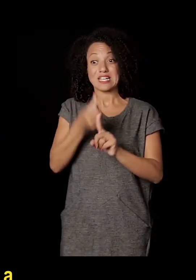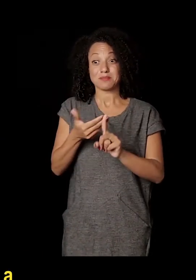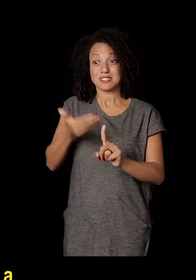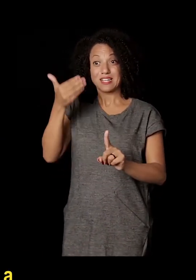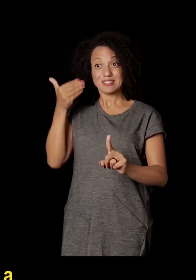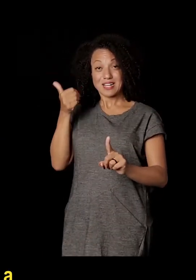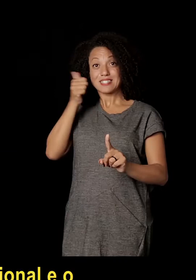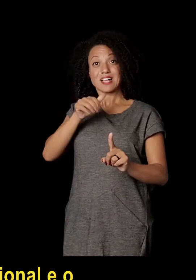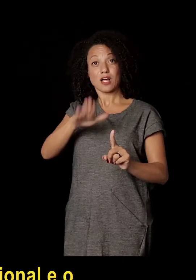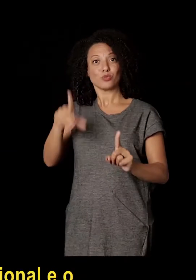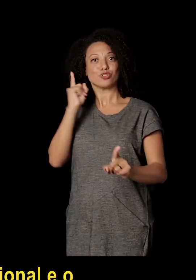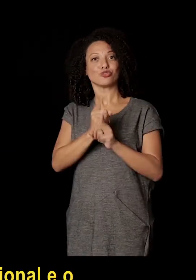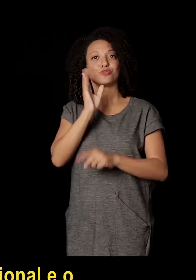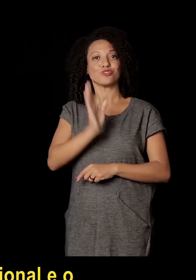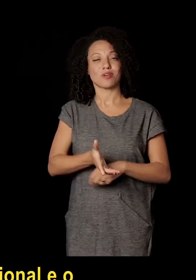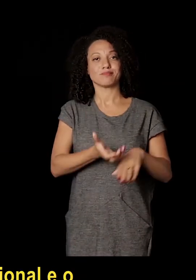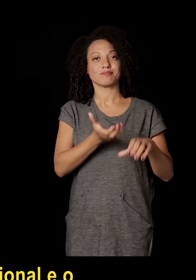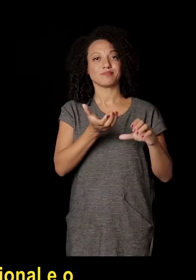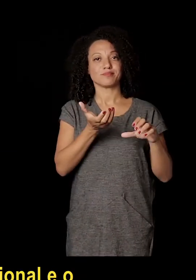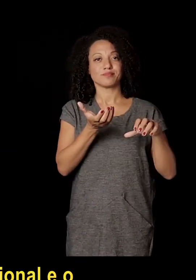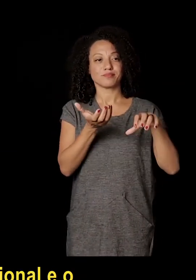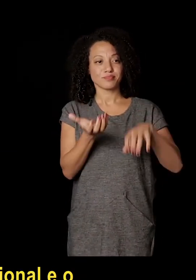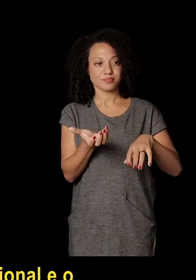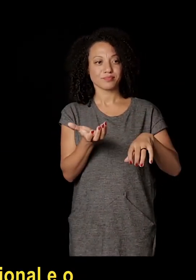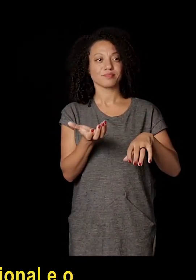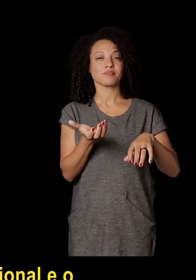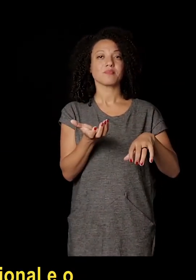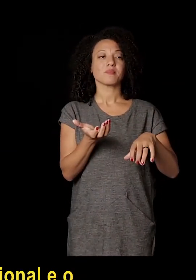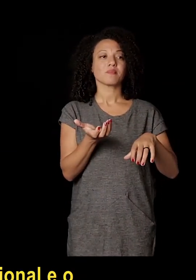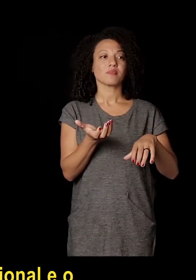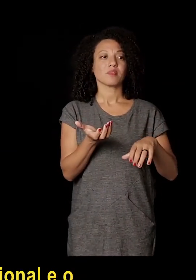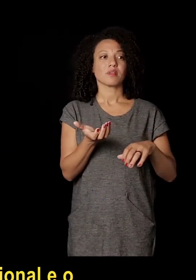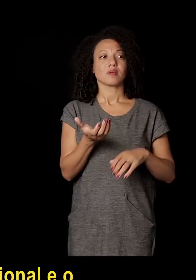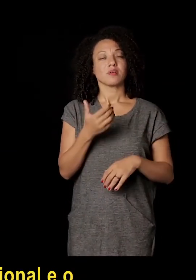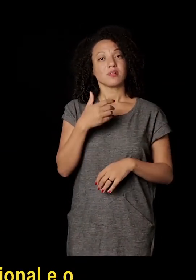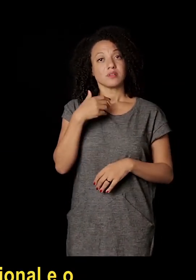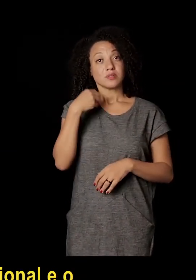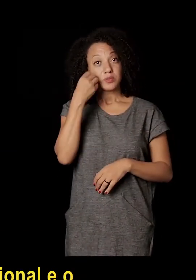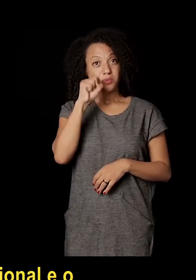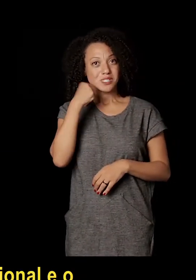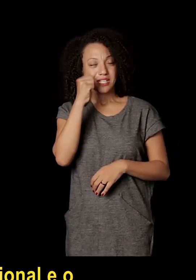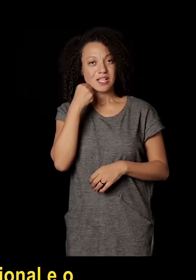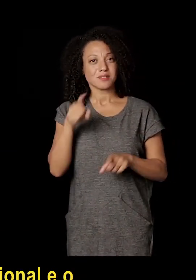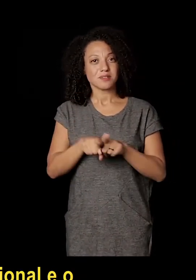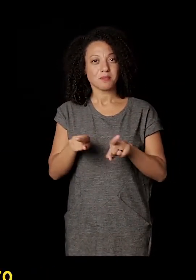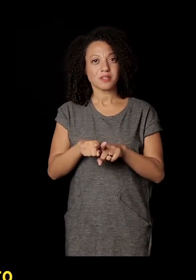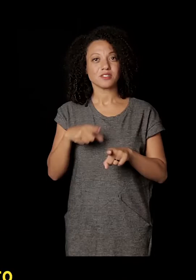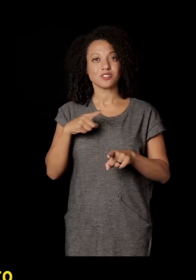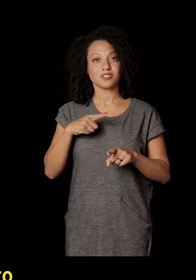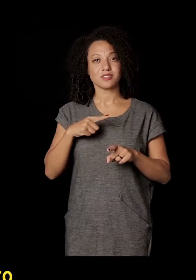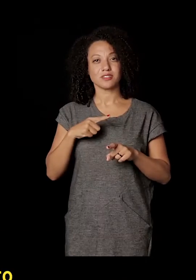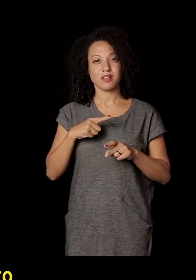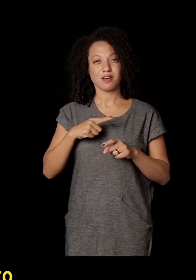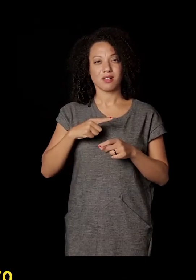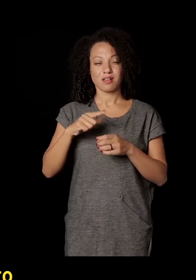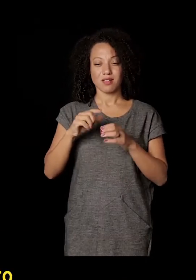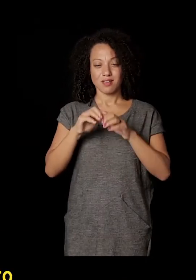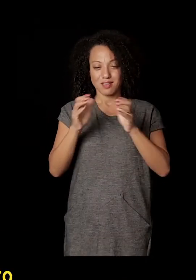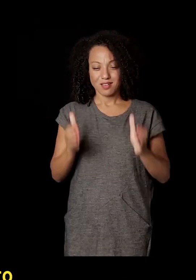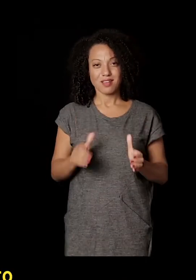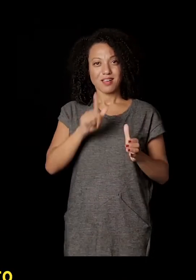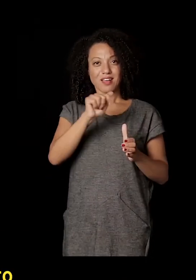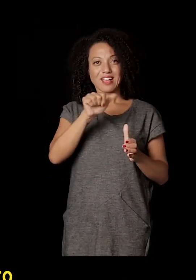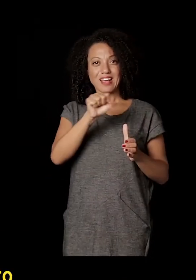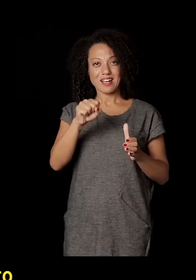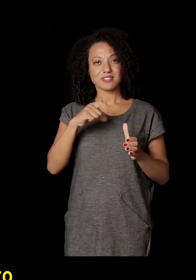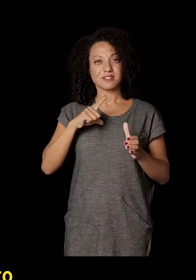atrás. Então, esse é o Congresso Nacional e o Senado, né? Um botijão de gás com roupinha, que é uma tradição muito peculiar